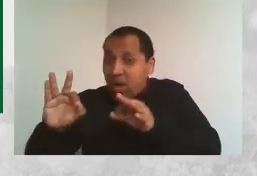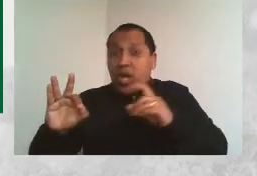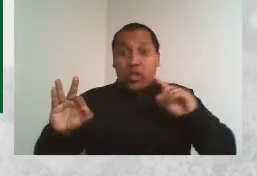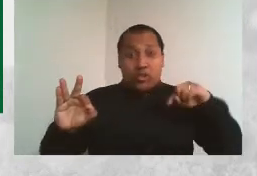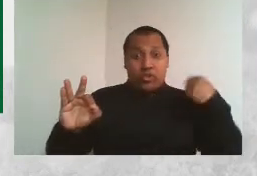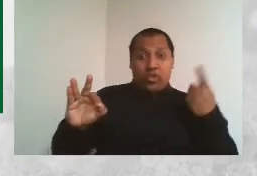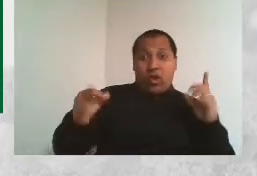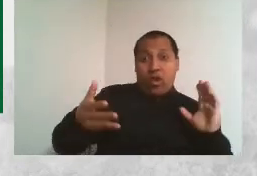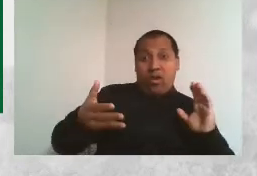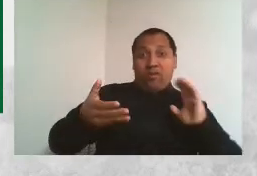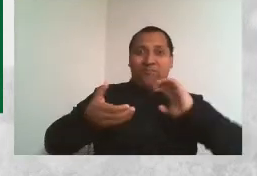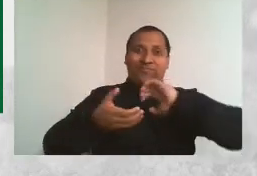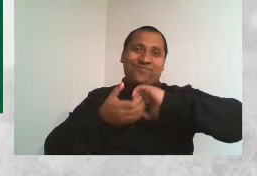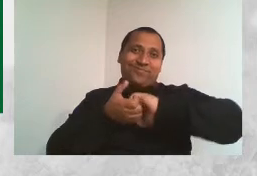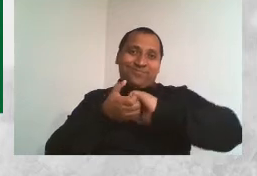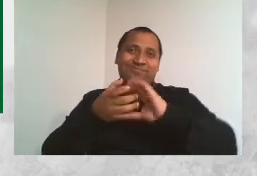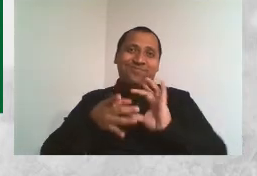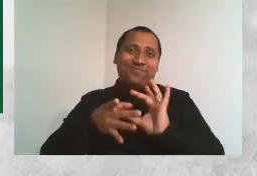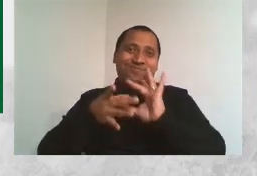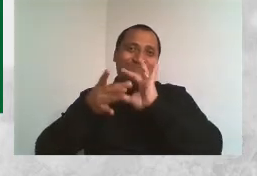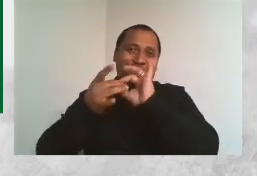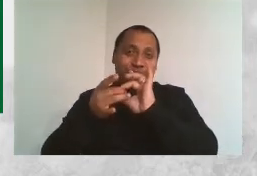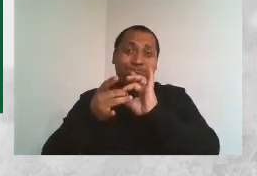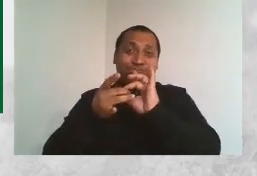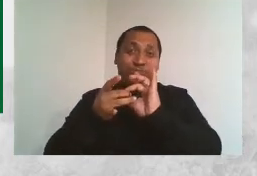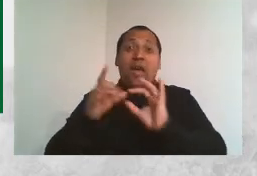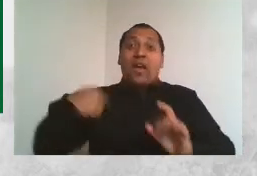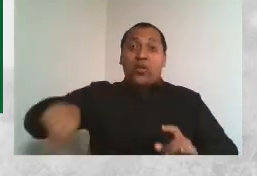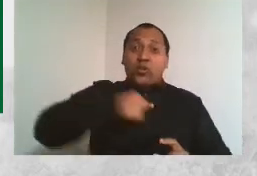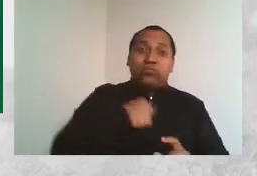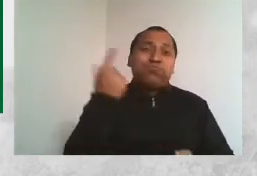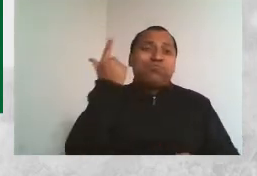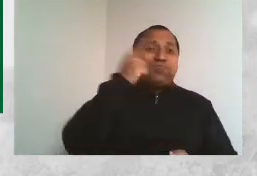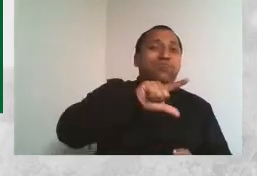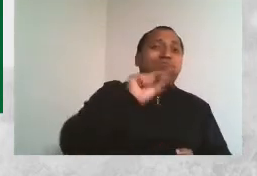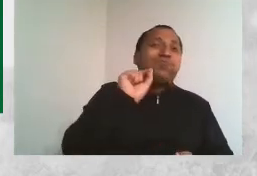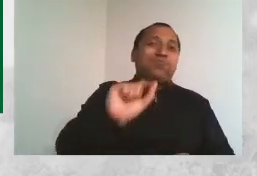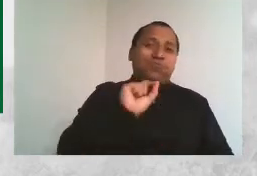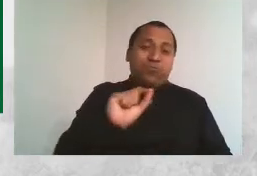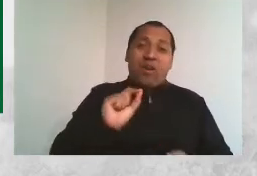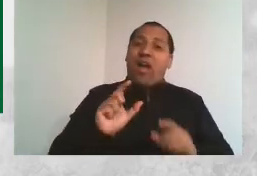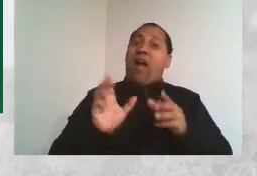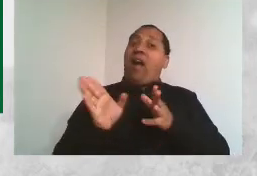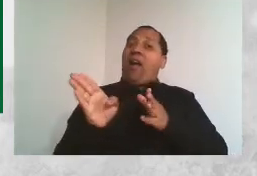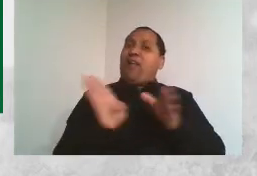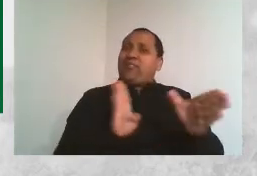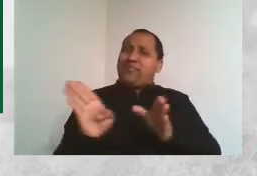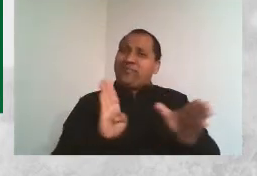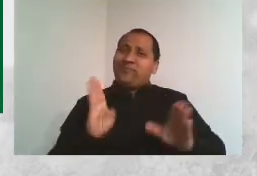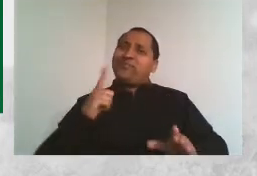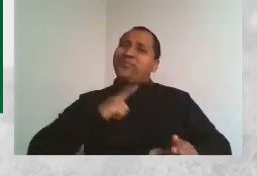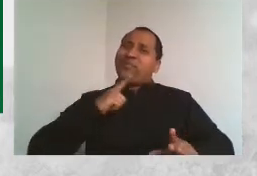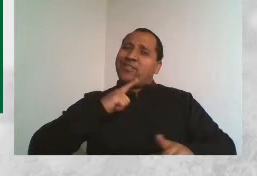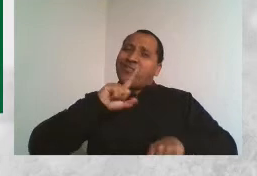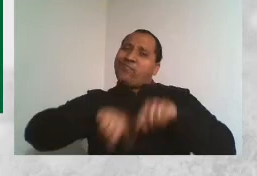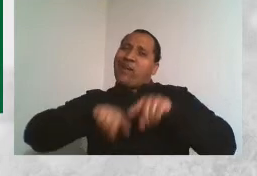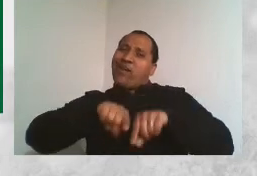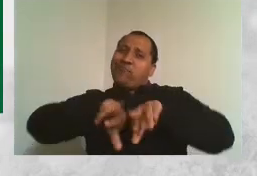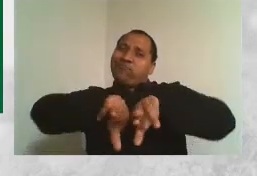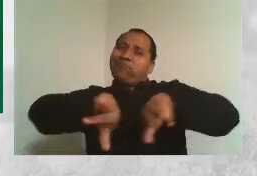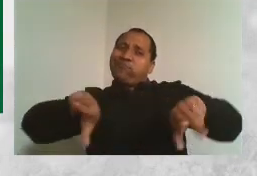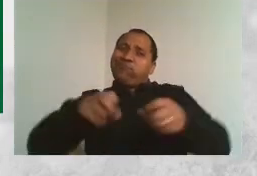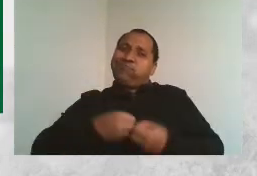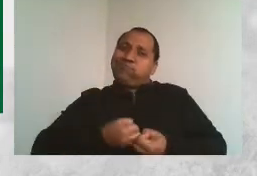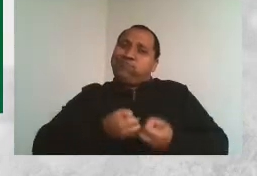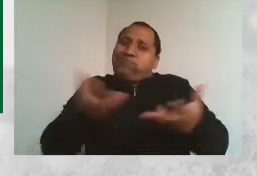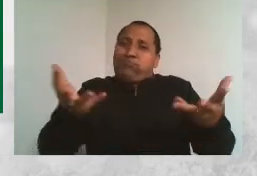parceria, onde, com isso, a gente conseguiu tornar acessível todo o material que estava sendo